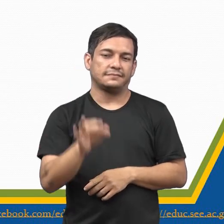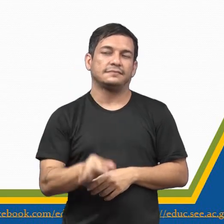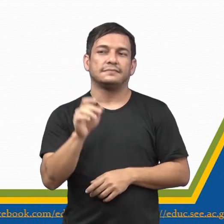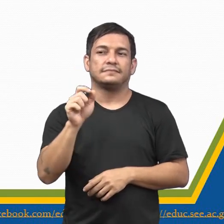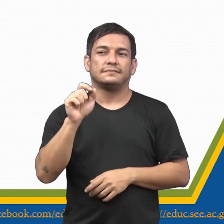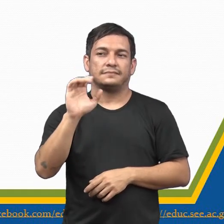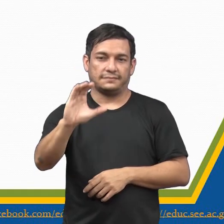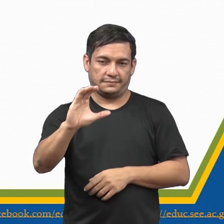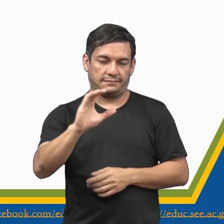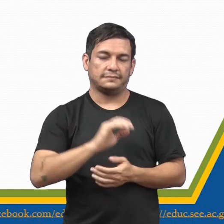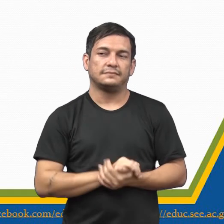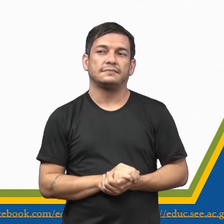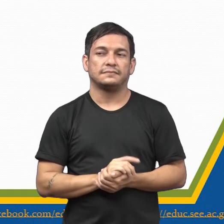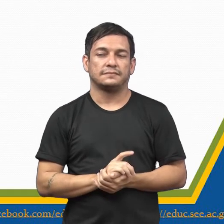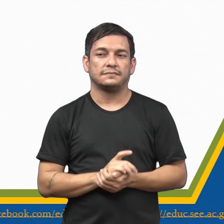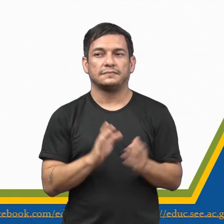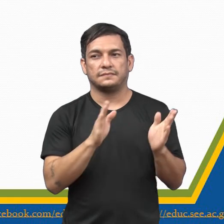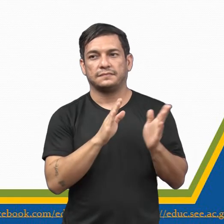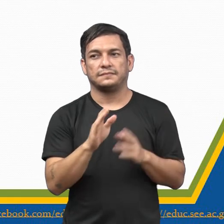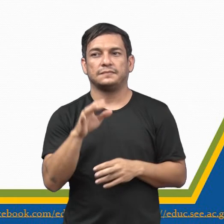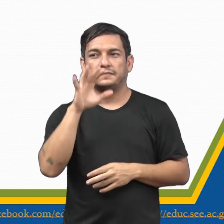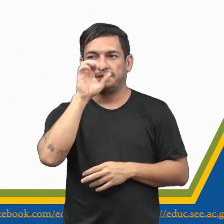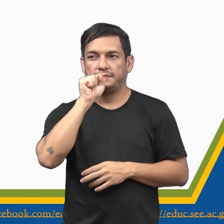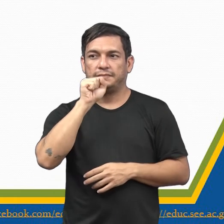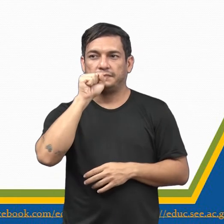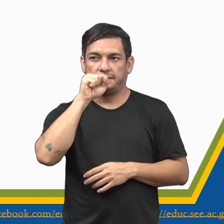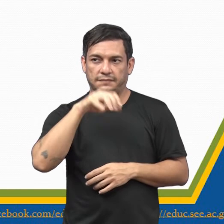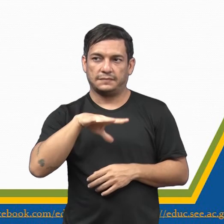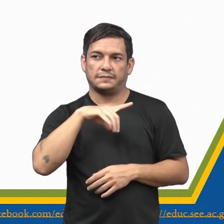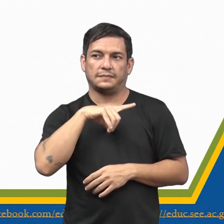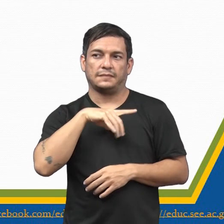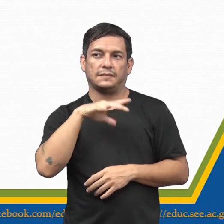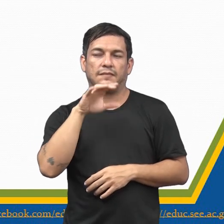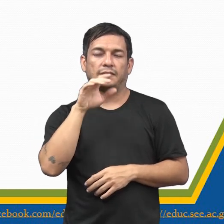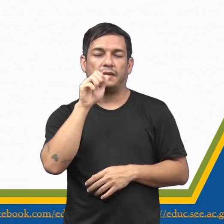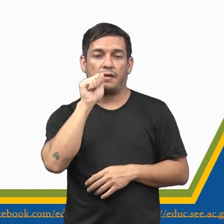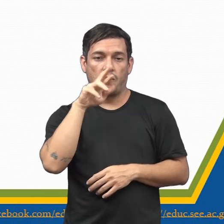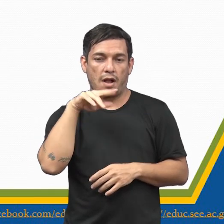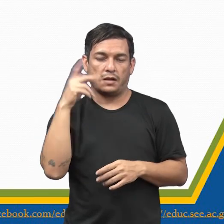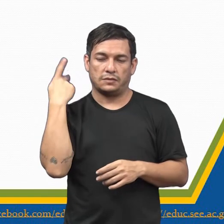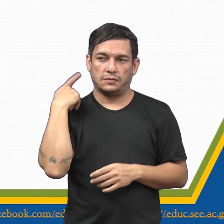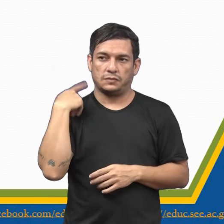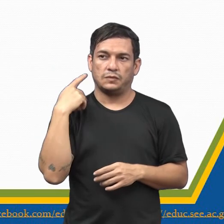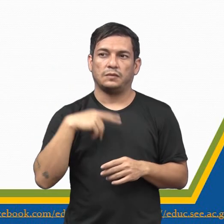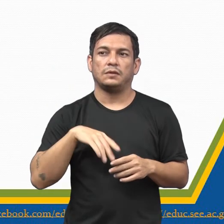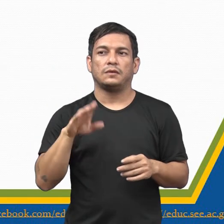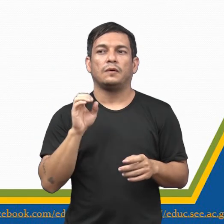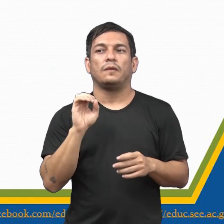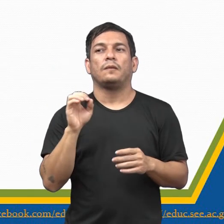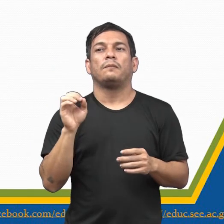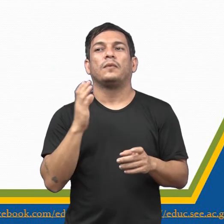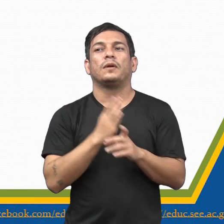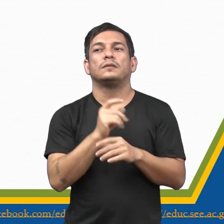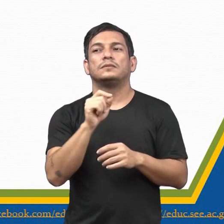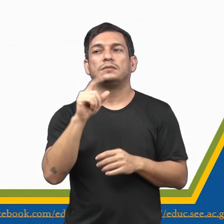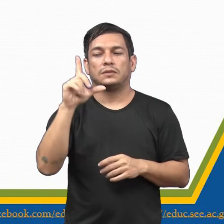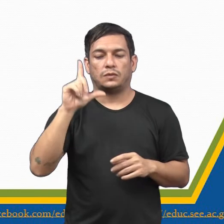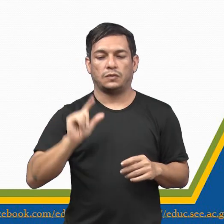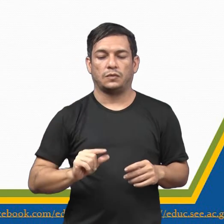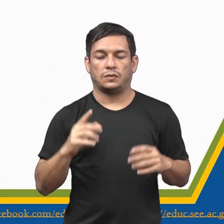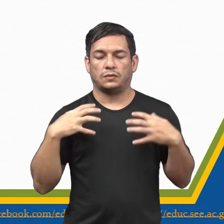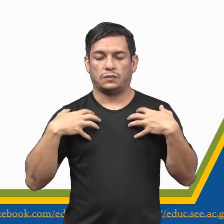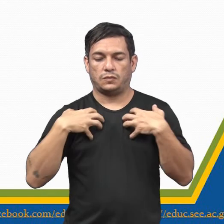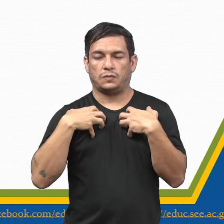é a letra C. No processo de expiração, ocorre a saída de ar dos pulmões em razão de uma diminuição no volume da